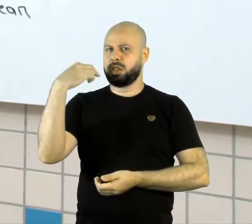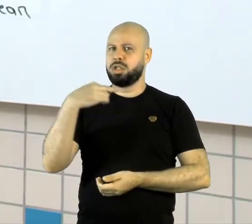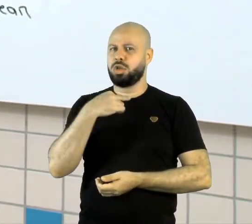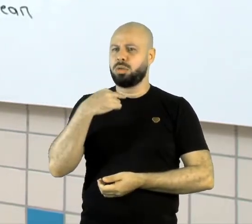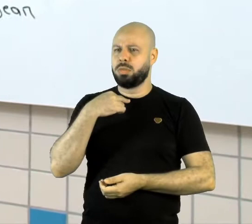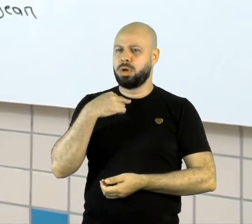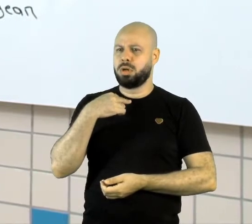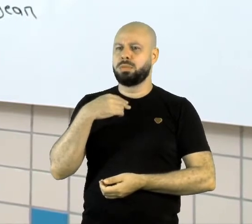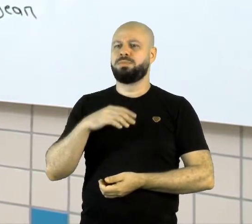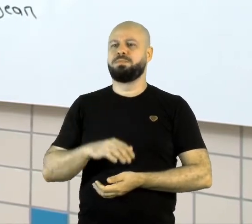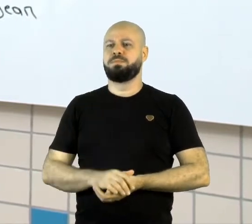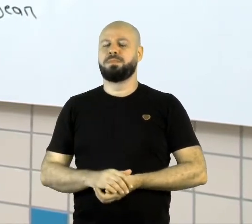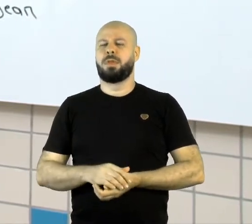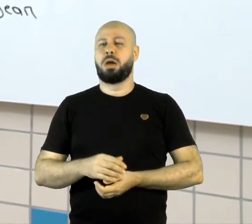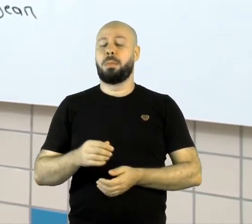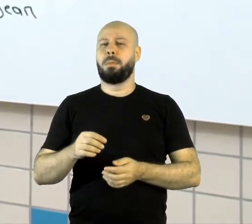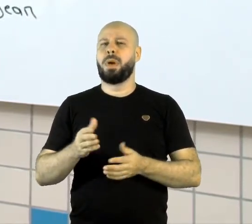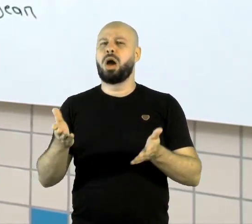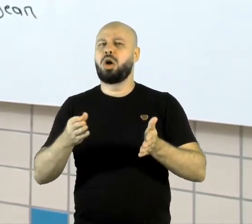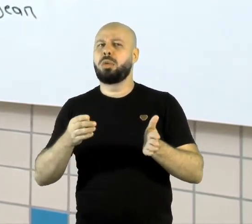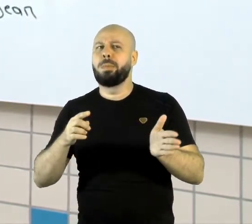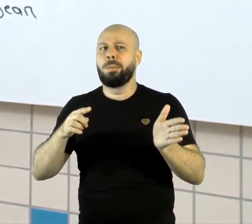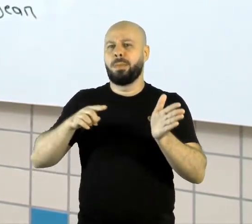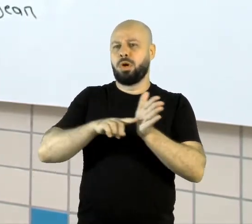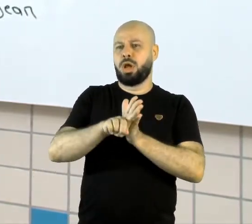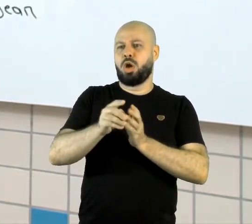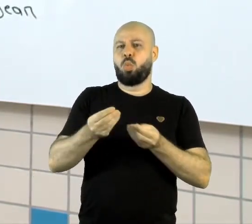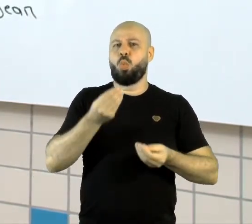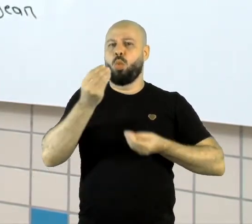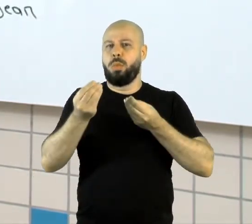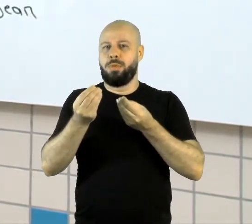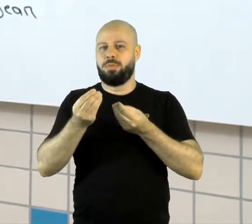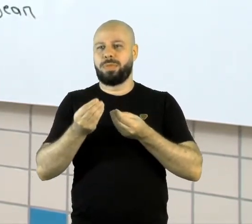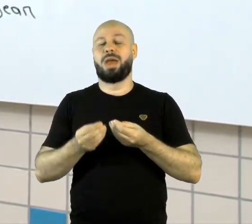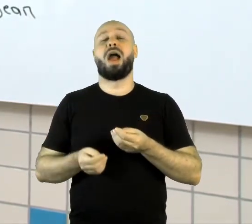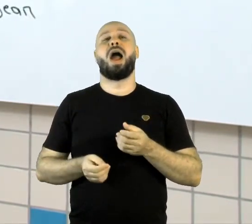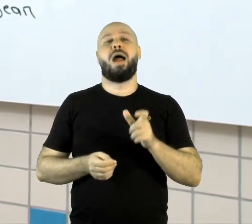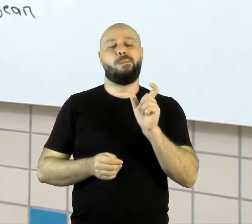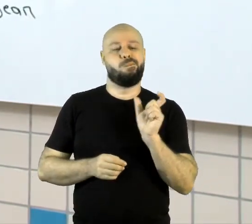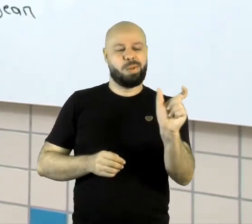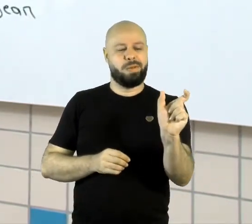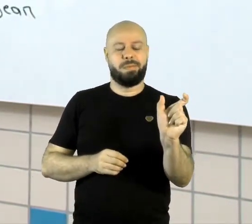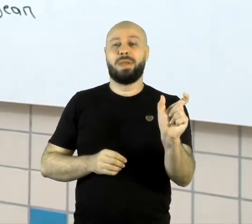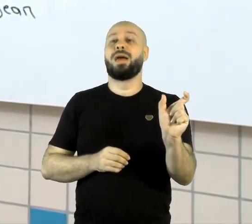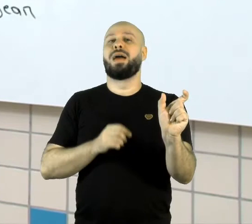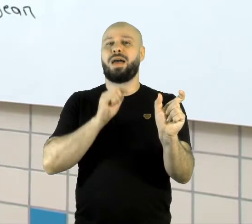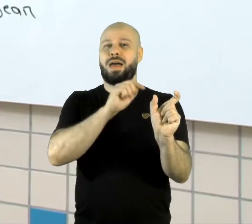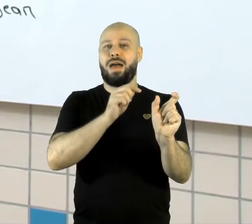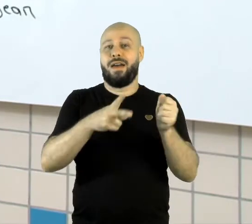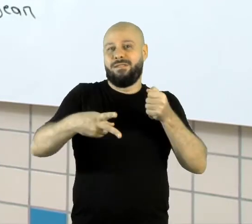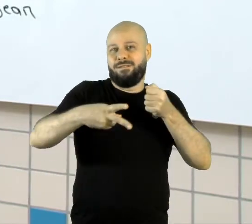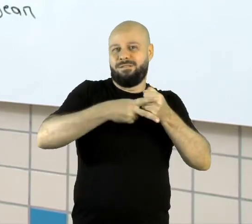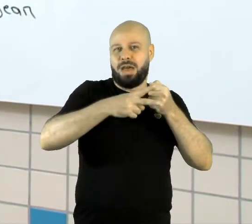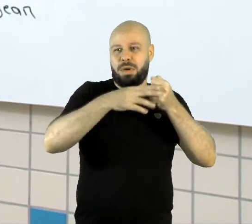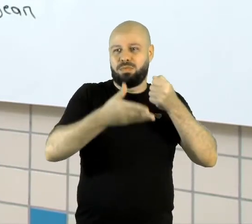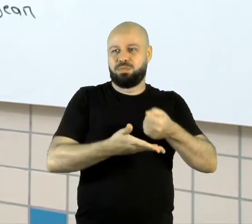vou perguntar. Se eu vou perguntar, eu vou fazer o quê? Usar o verbo